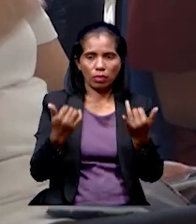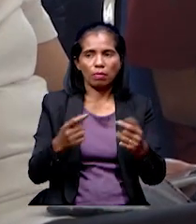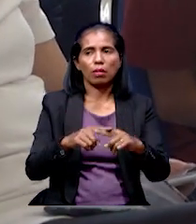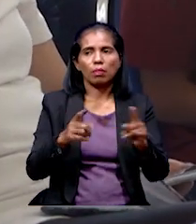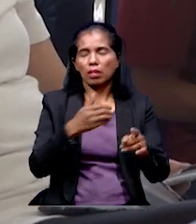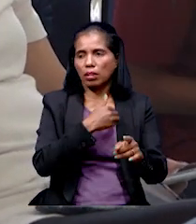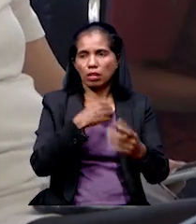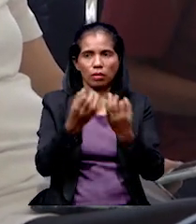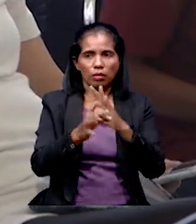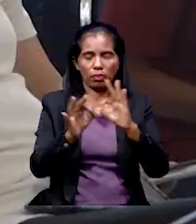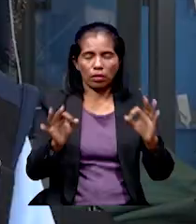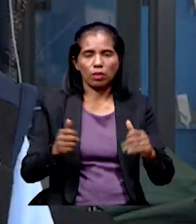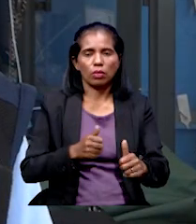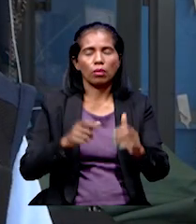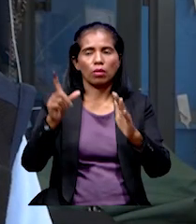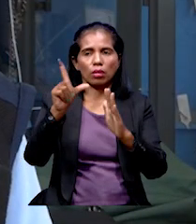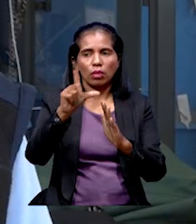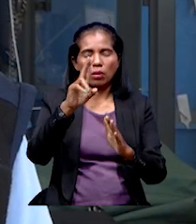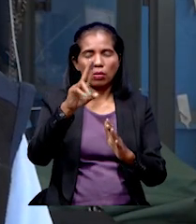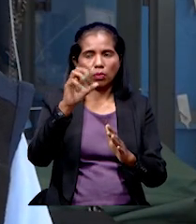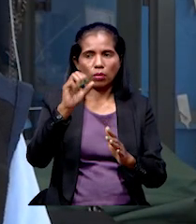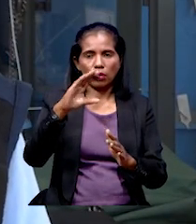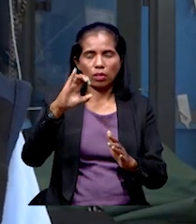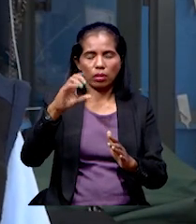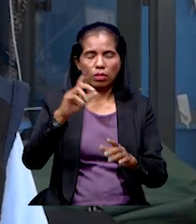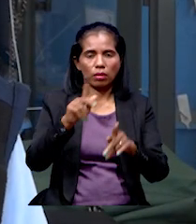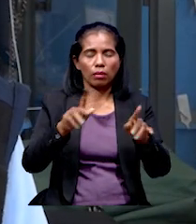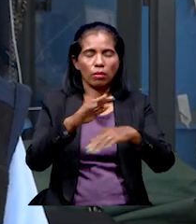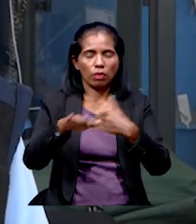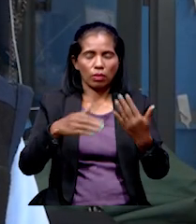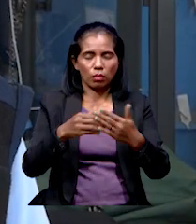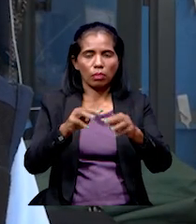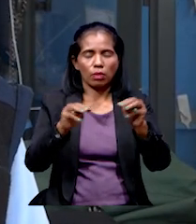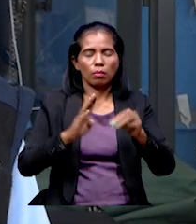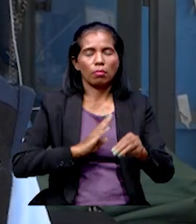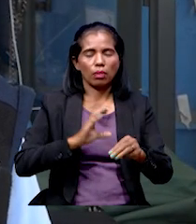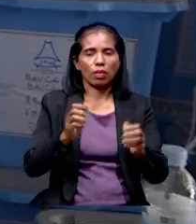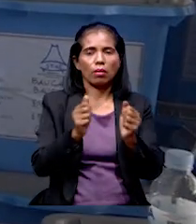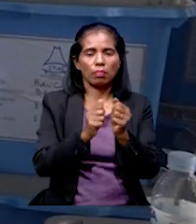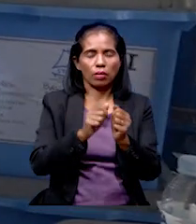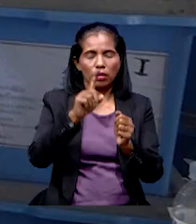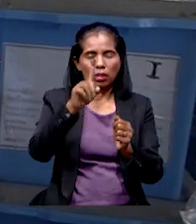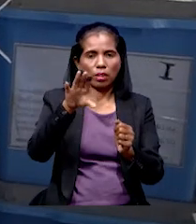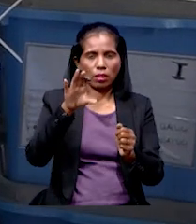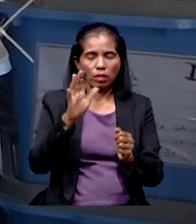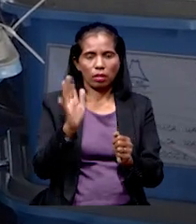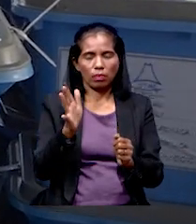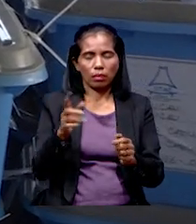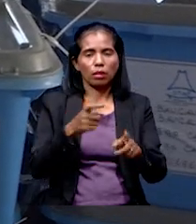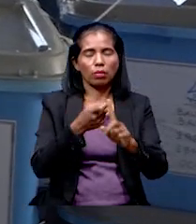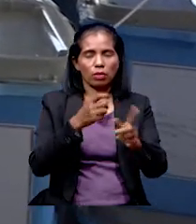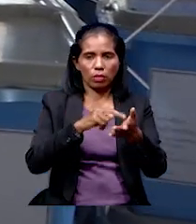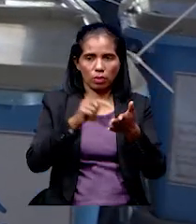remata. Tuir Lucy Freitas, total estação voto em município Bocau hamutuk atus ida lima nulu, husi número